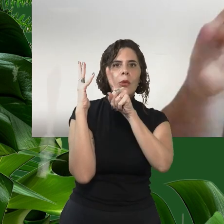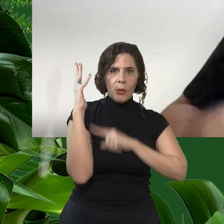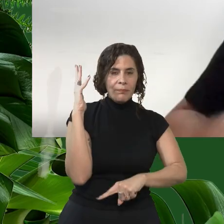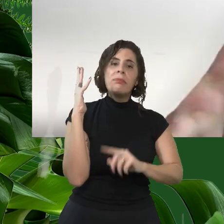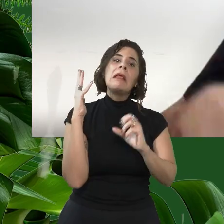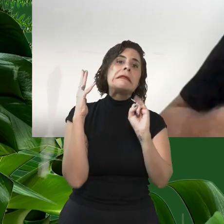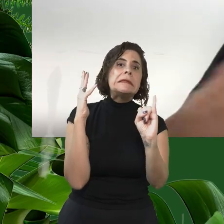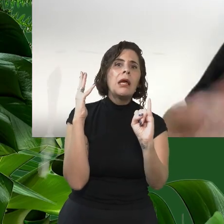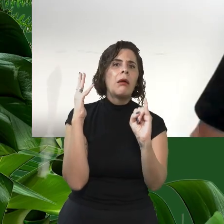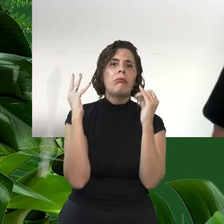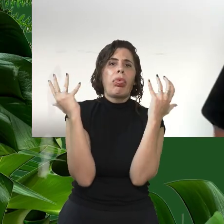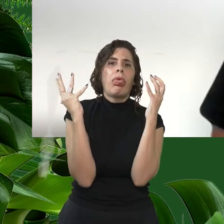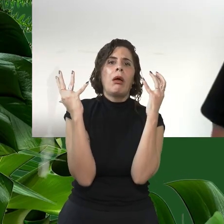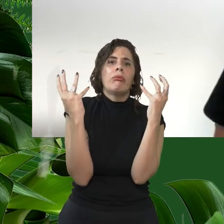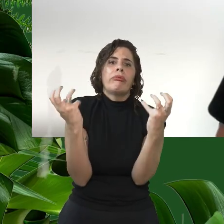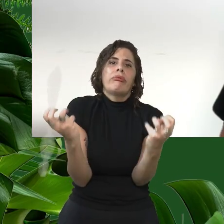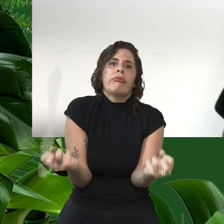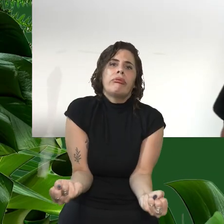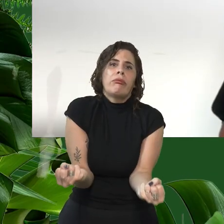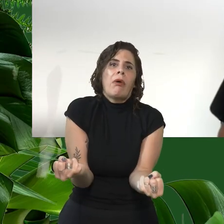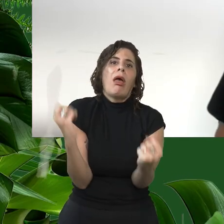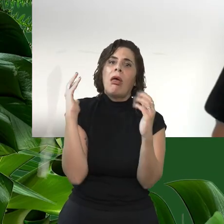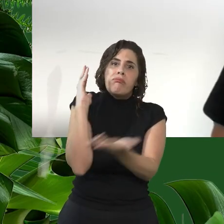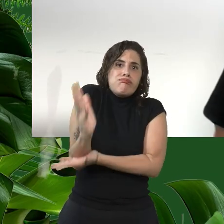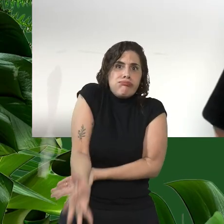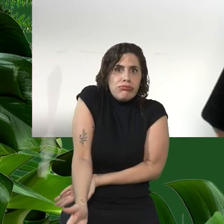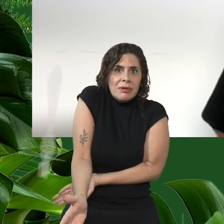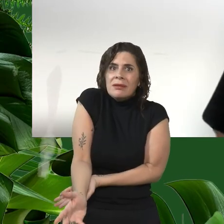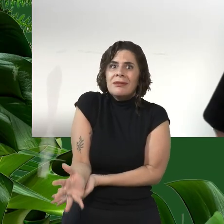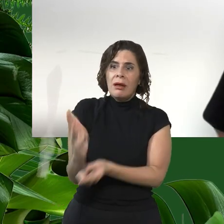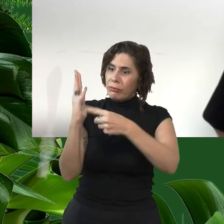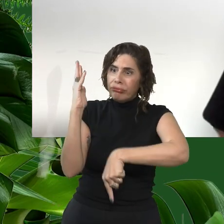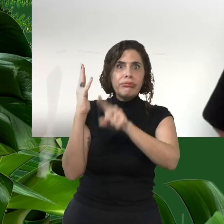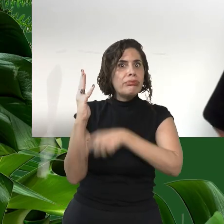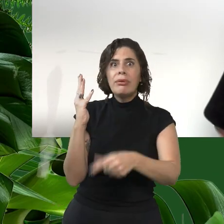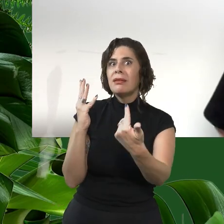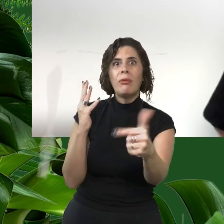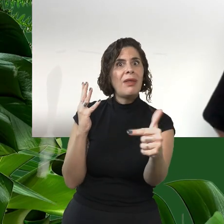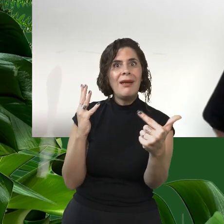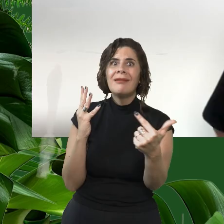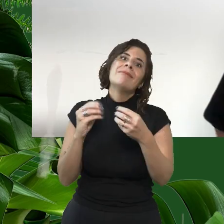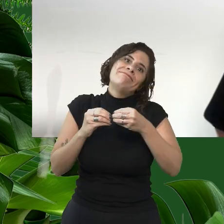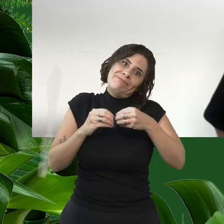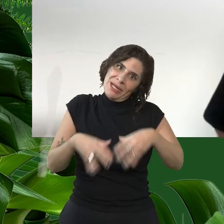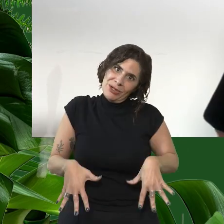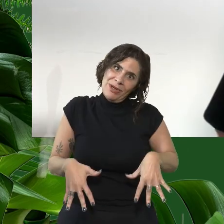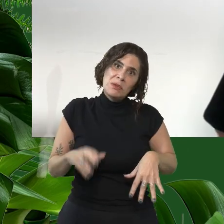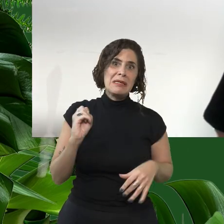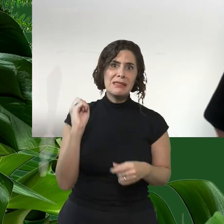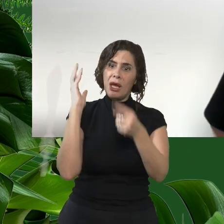perdeu, a gente vai sentindo essa diferença. Então, quanto melhor estiver o funcionamento desses